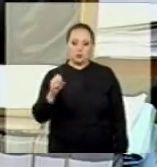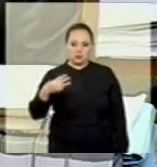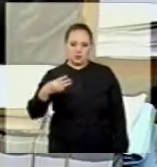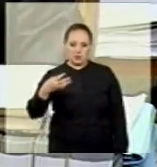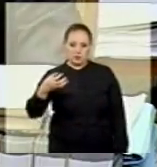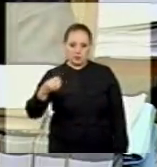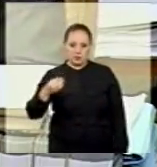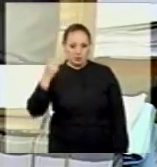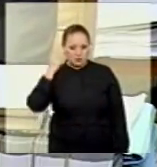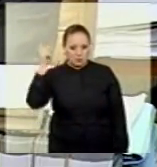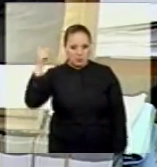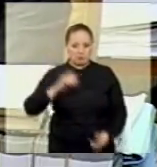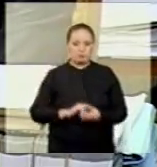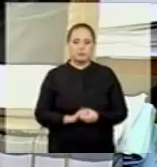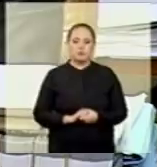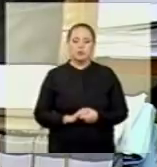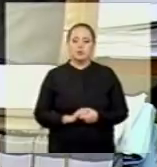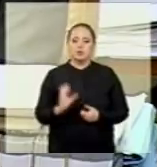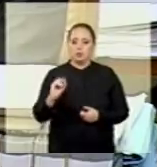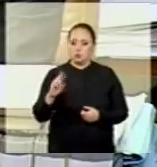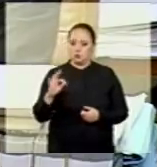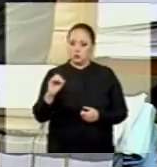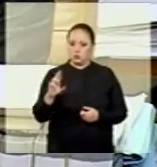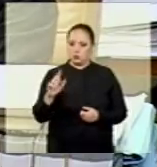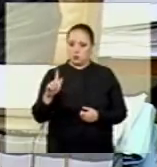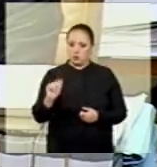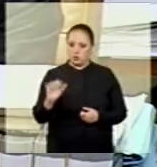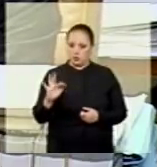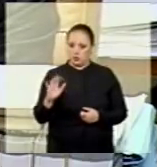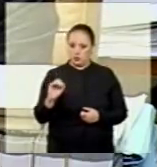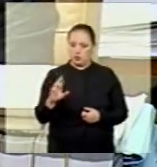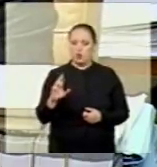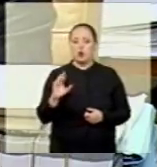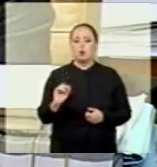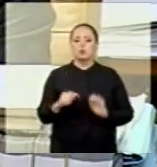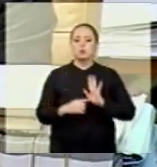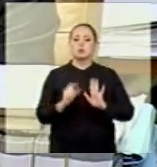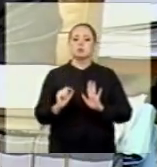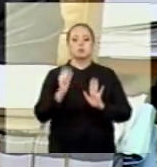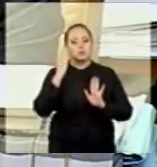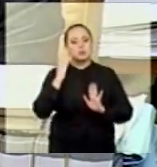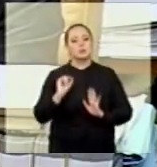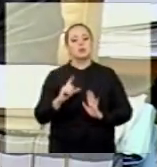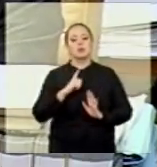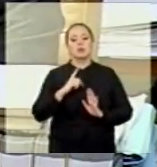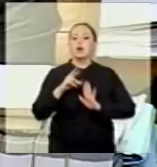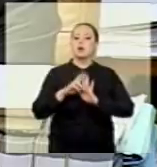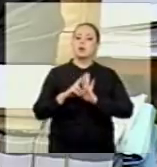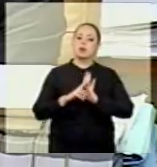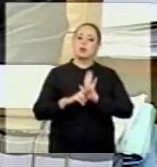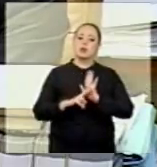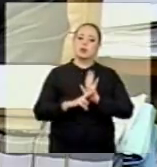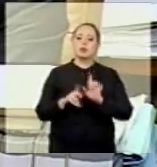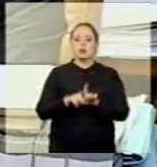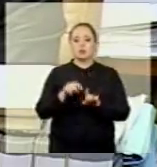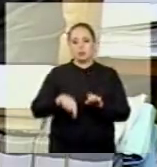Essa outorga constitucional de prerrogativa de foro culmina por gerar, muitas vezes, considerada essa regra que aqui